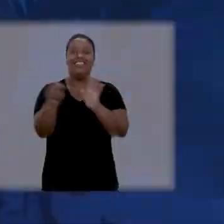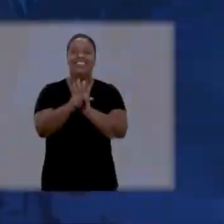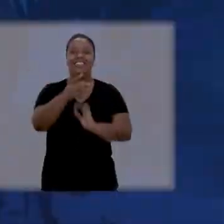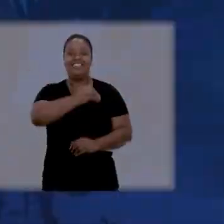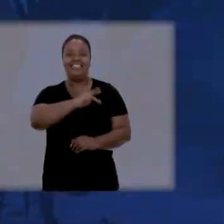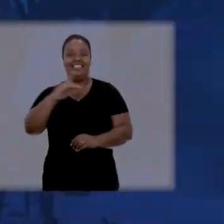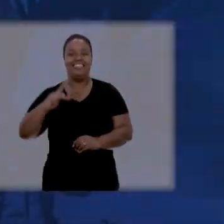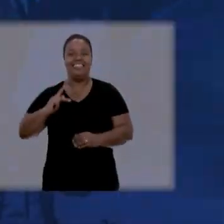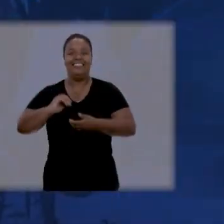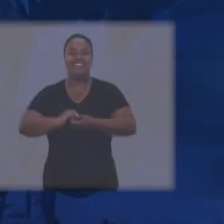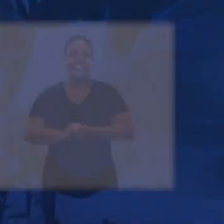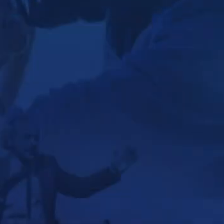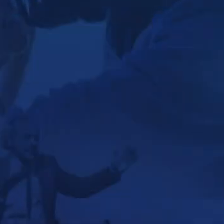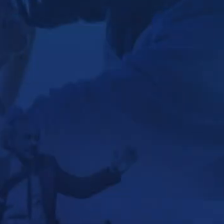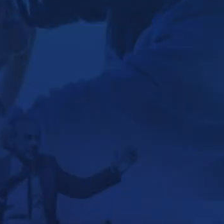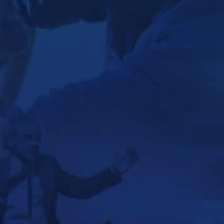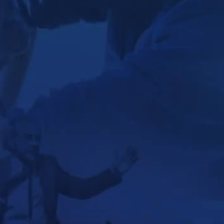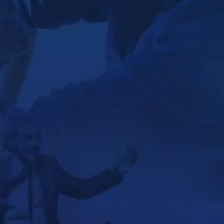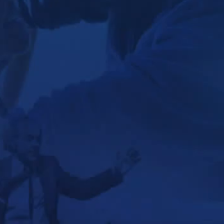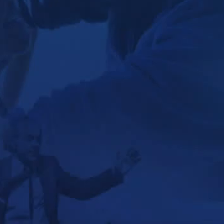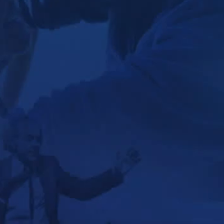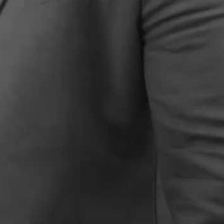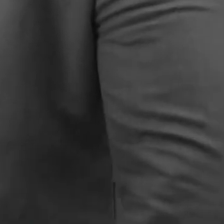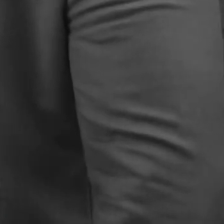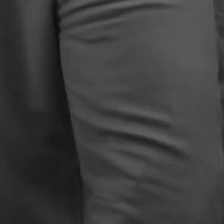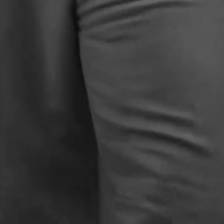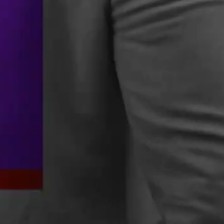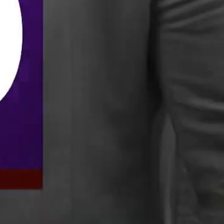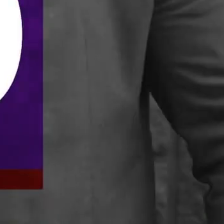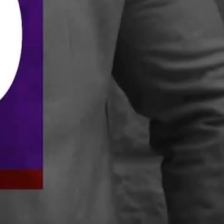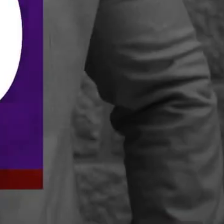Porto Alegre do povo.